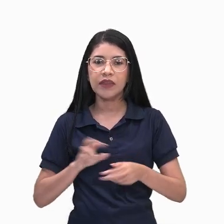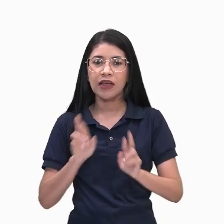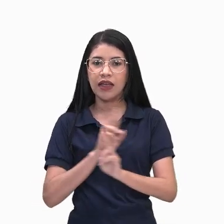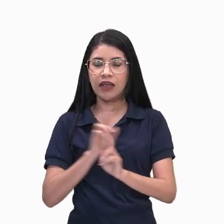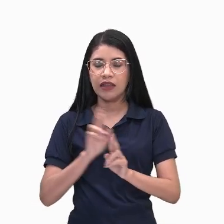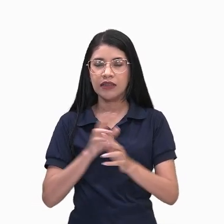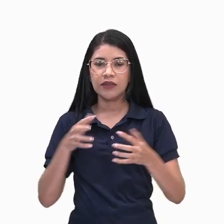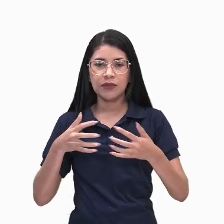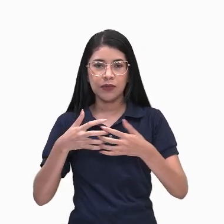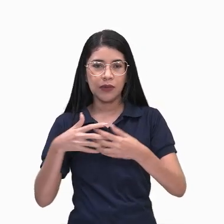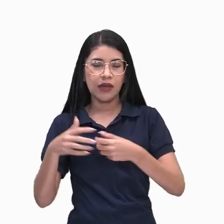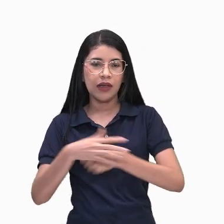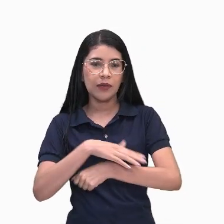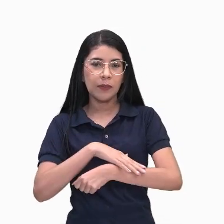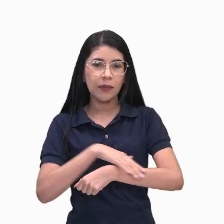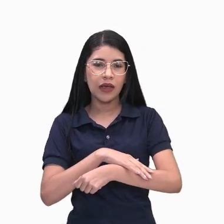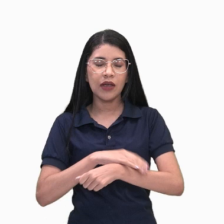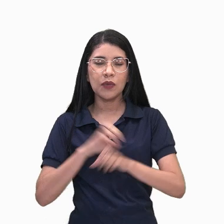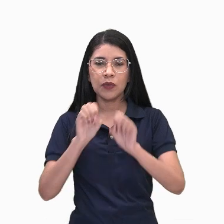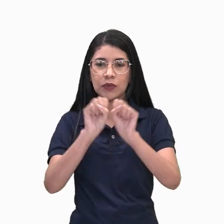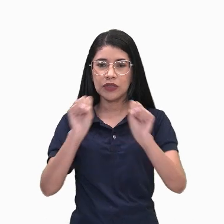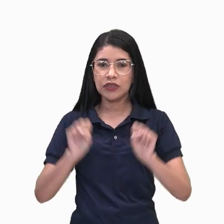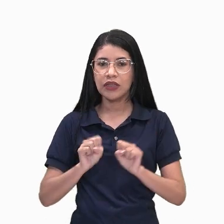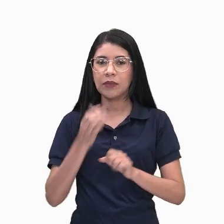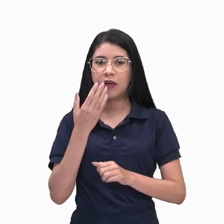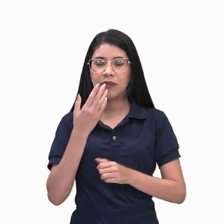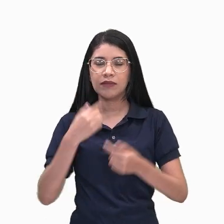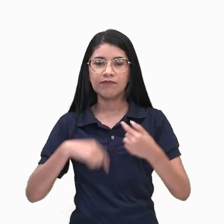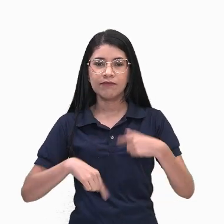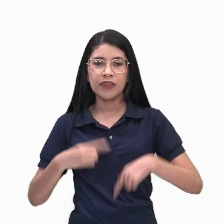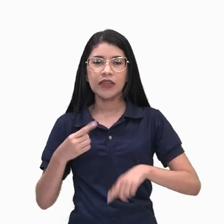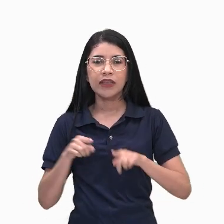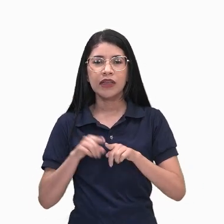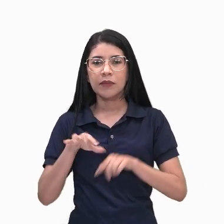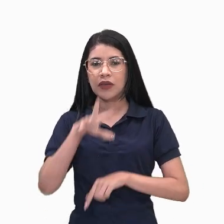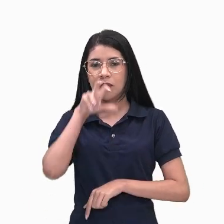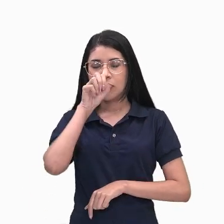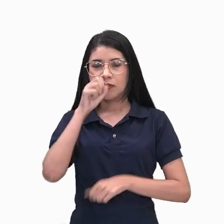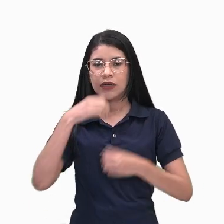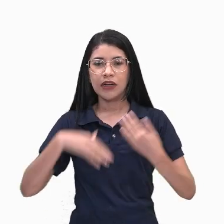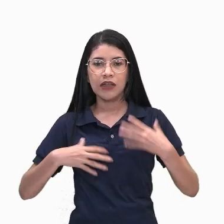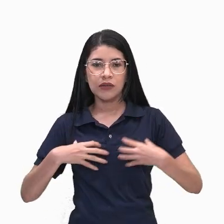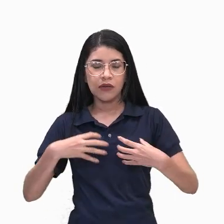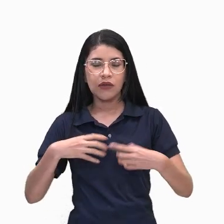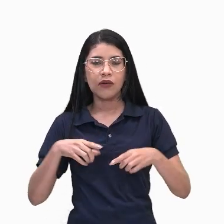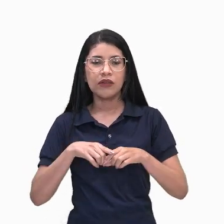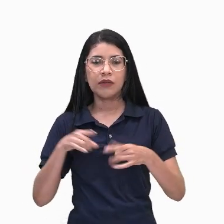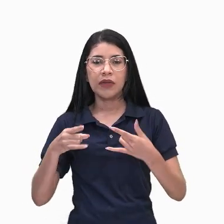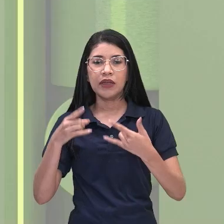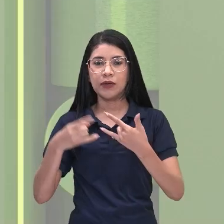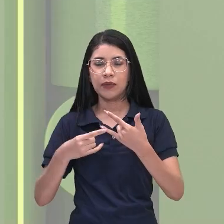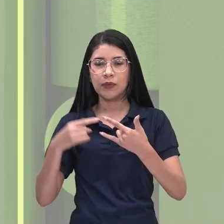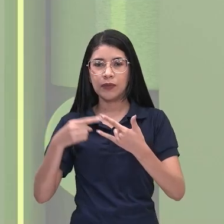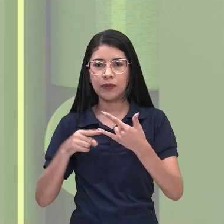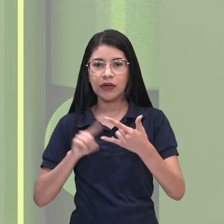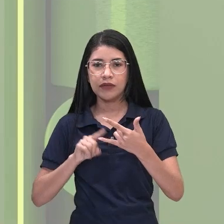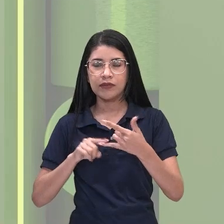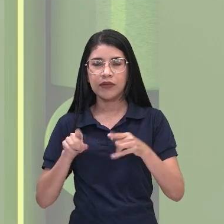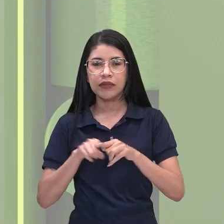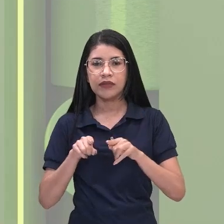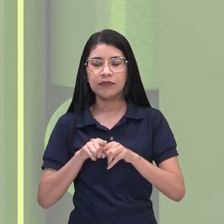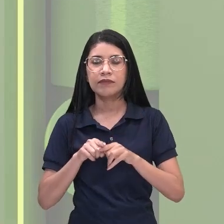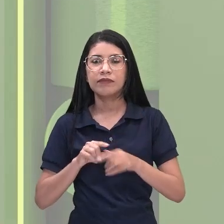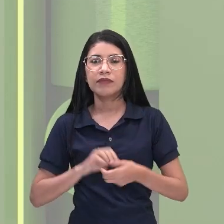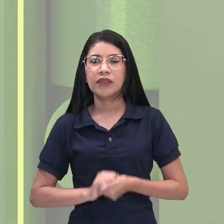do tecido epitelial com os sistemas digestório, respiratório, excretor e endócrino. Então essa é a nossa